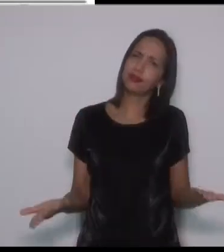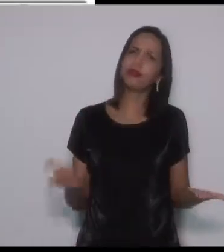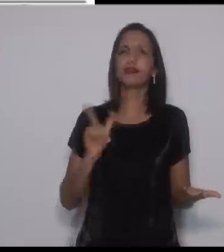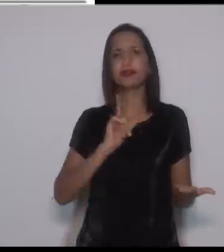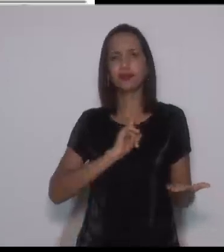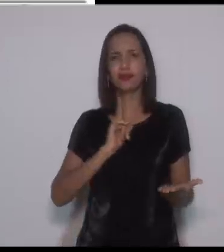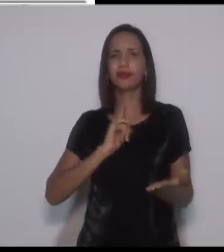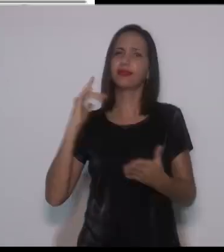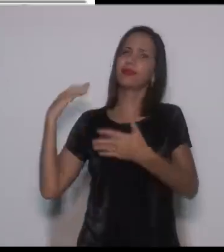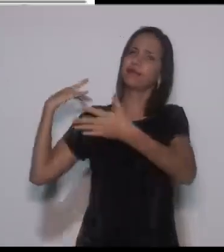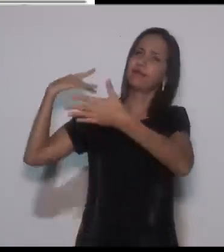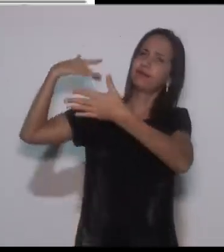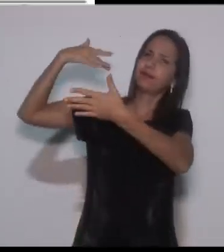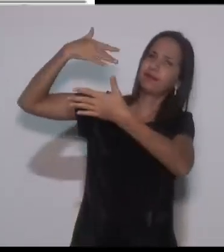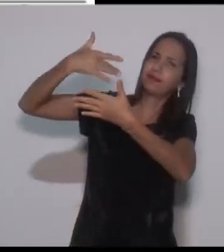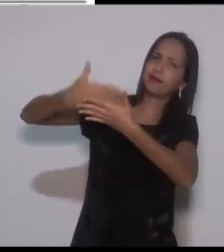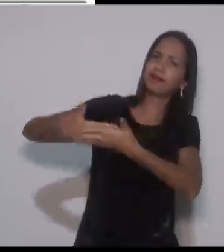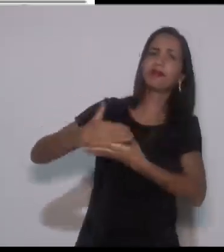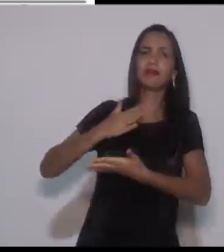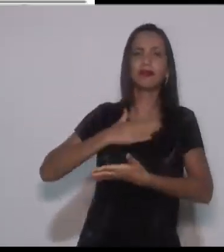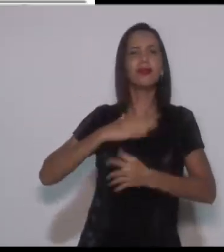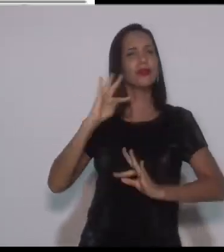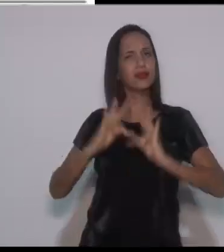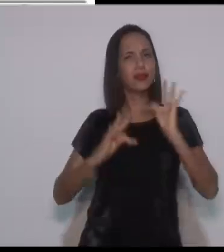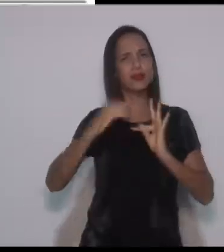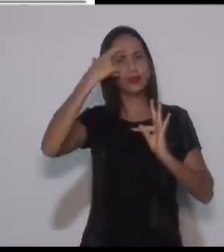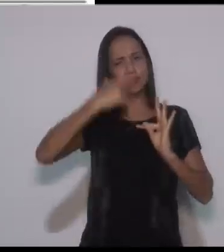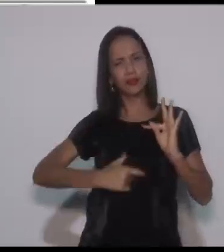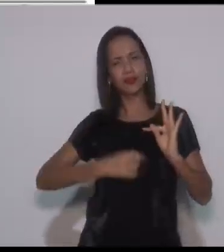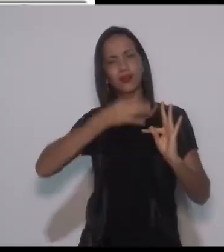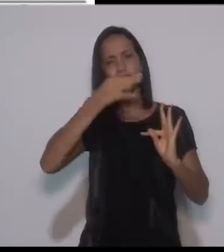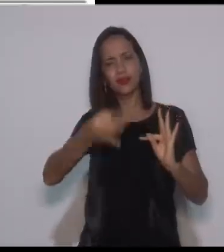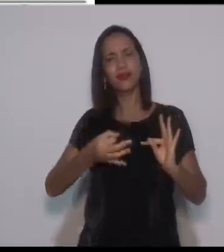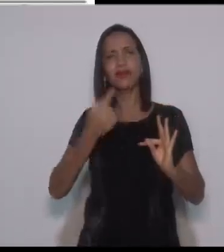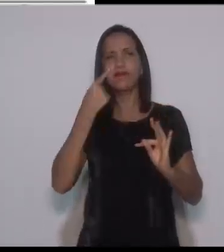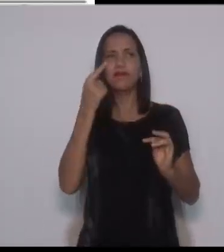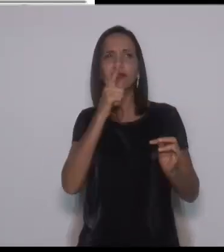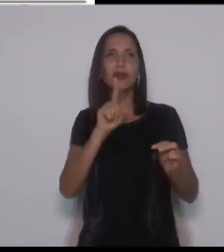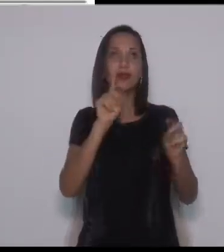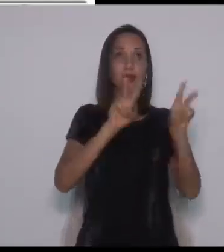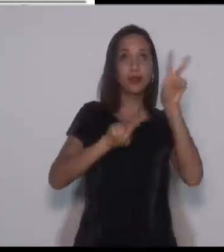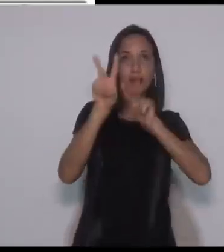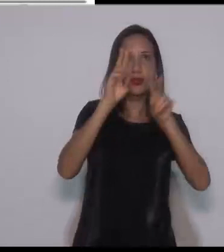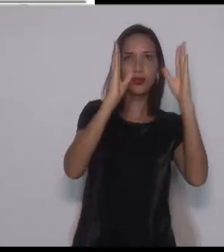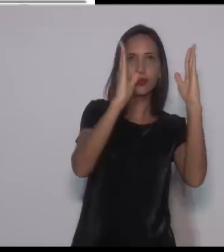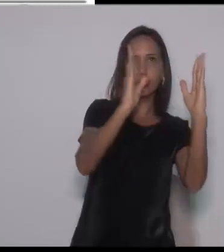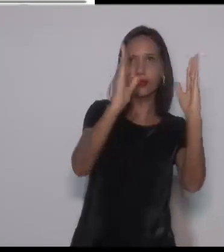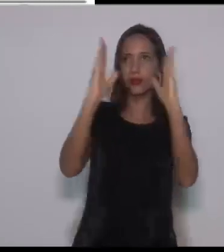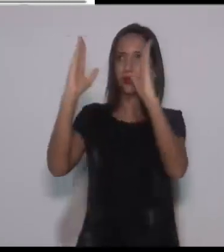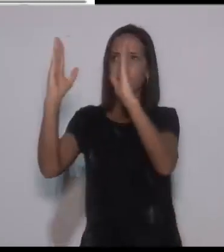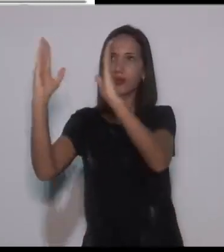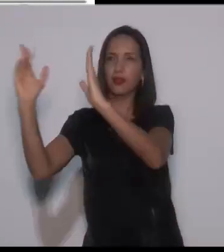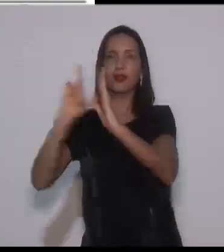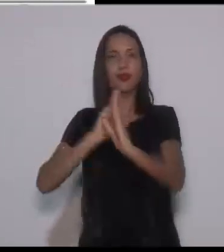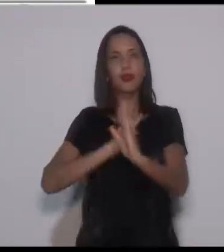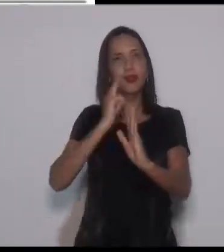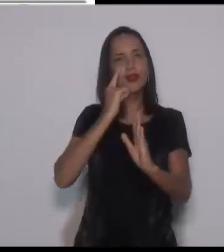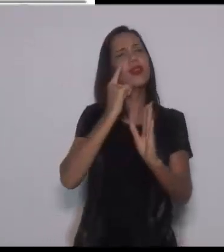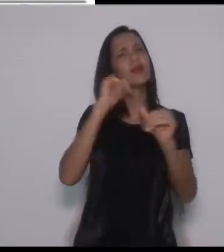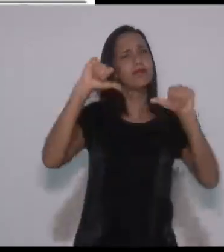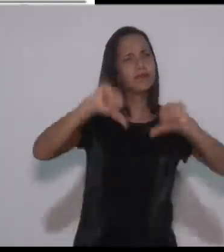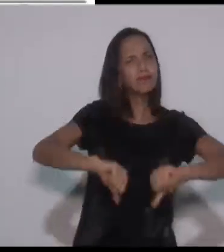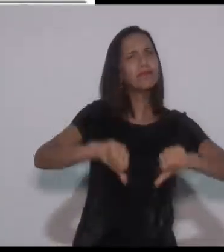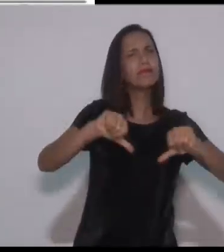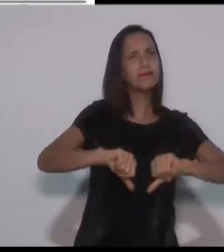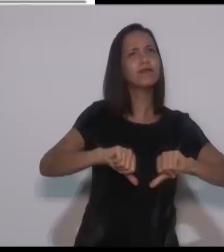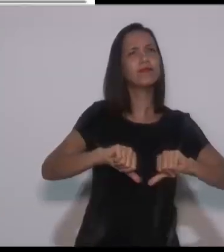últimos anos, e aqui sendo bem técnico mesmo, eu consigo enxergar uma deficiência de vagas, porque também